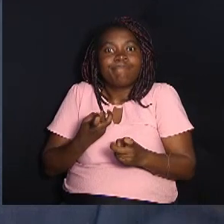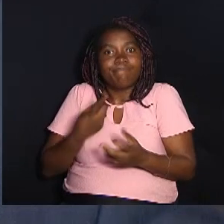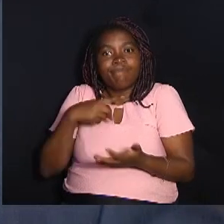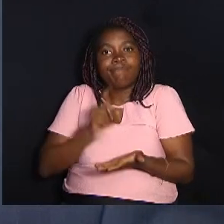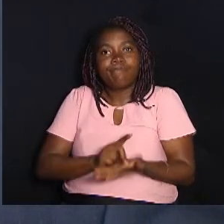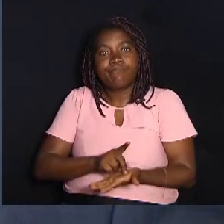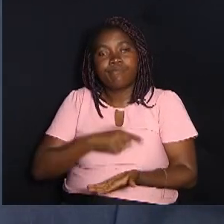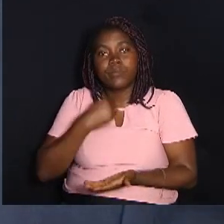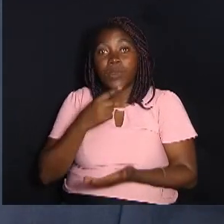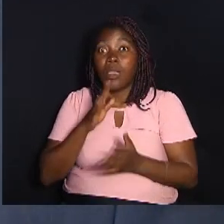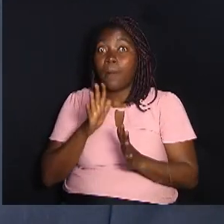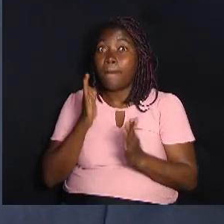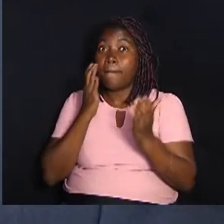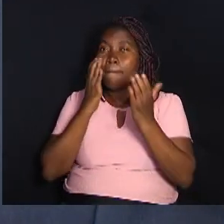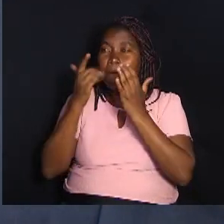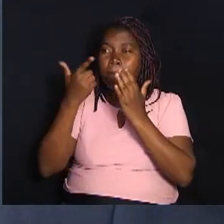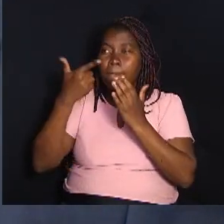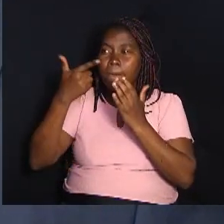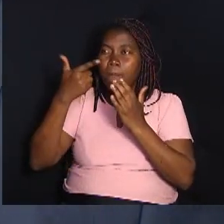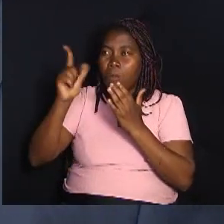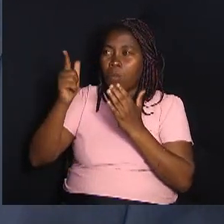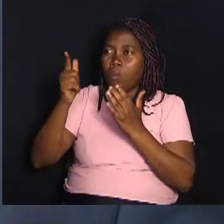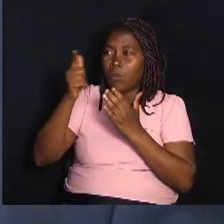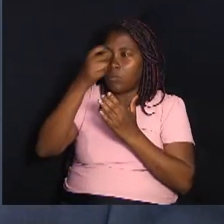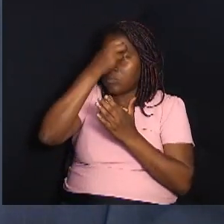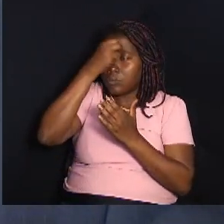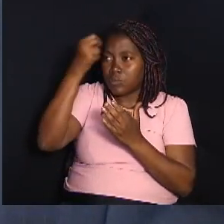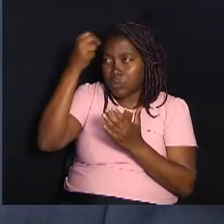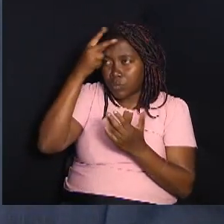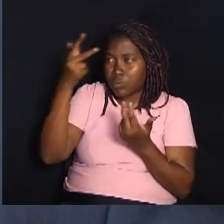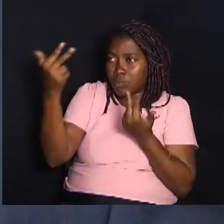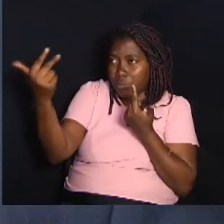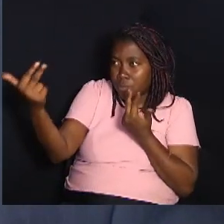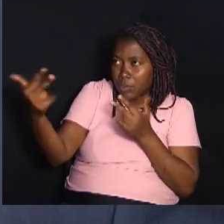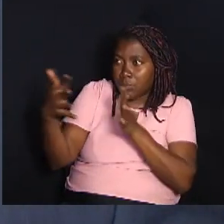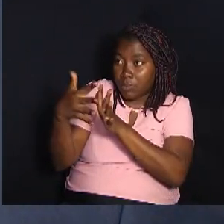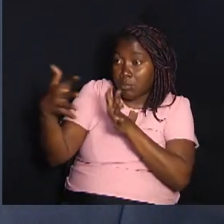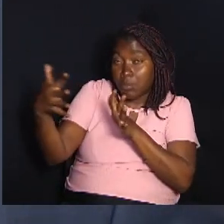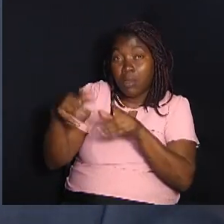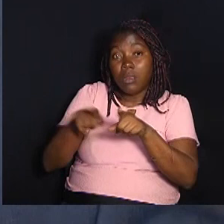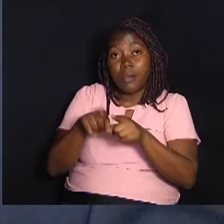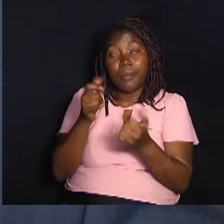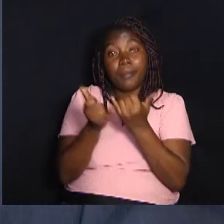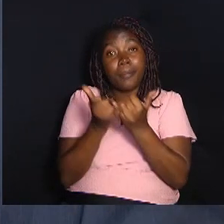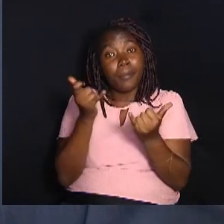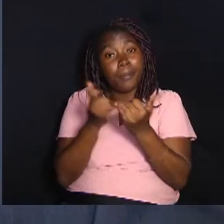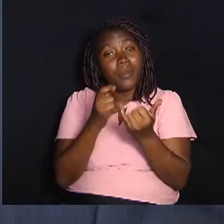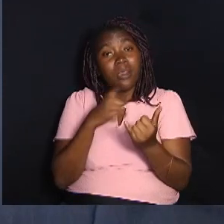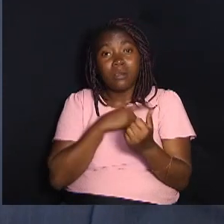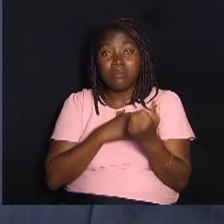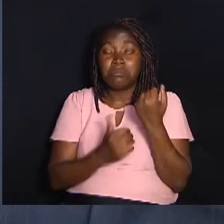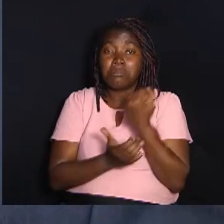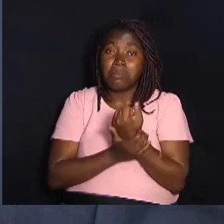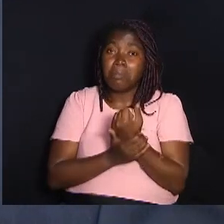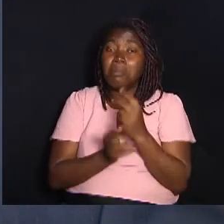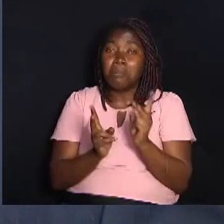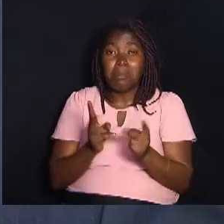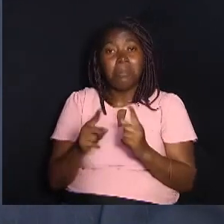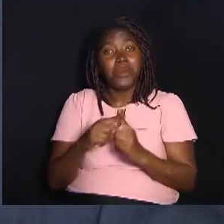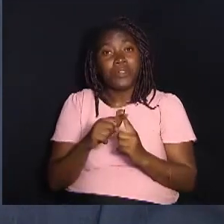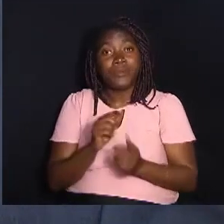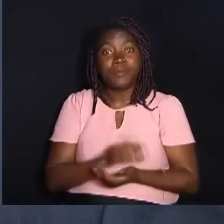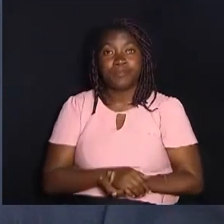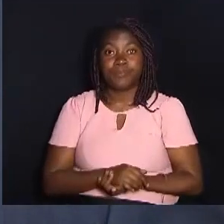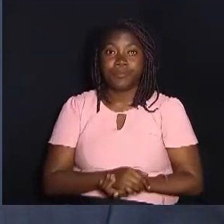percepção real mas comparado com outros municípios Do mesmo do mesmo porte Mas também de cidades médias nós temos uma segurança ainda